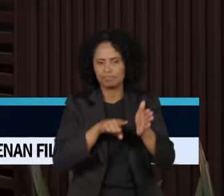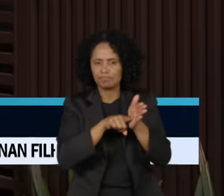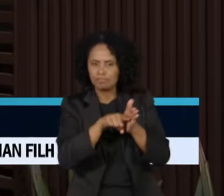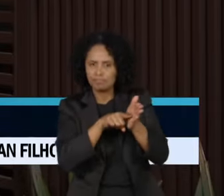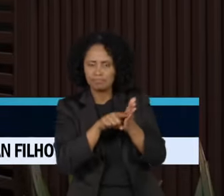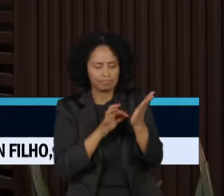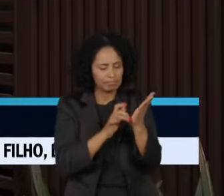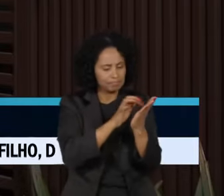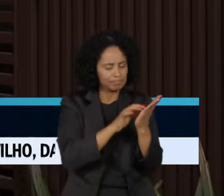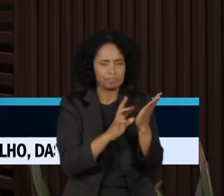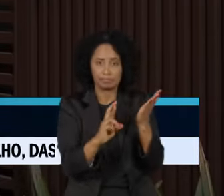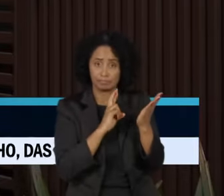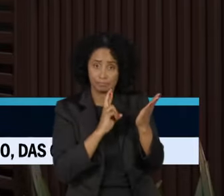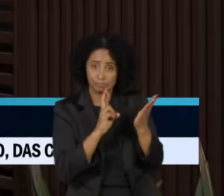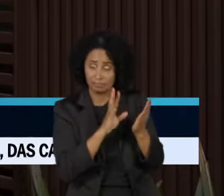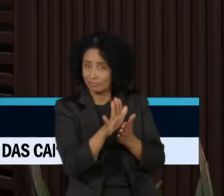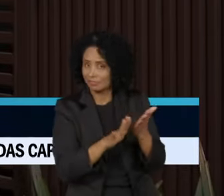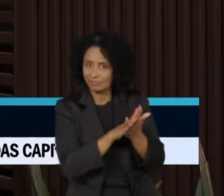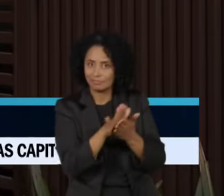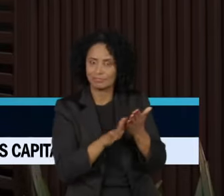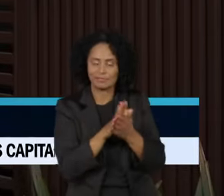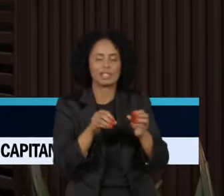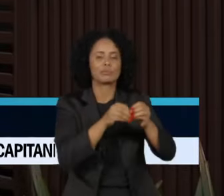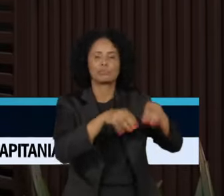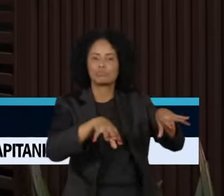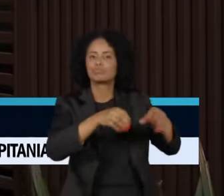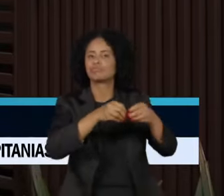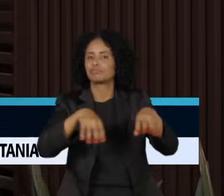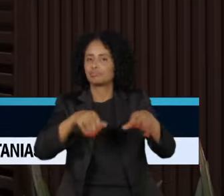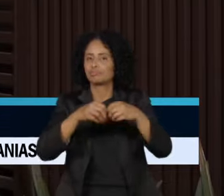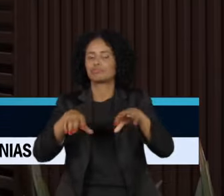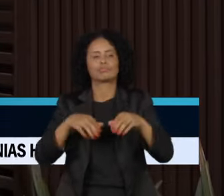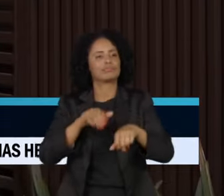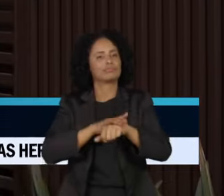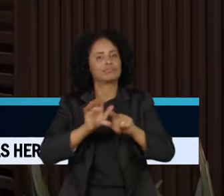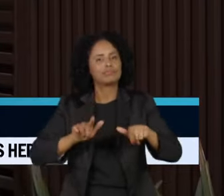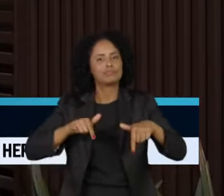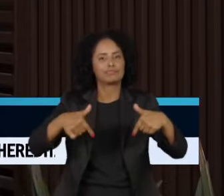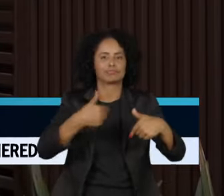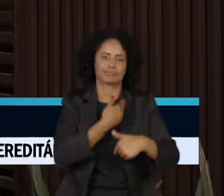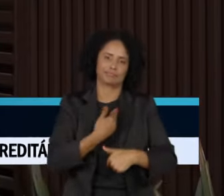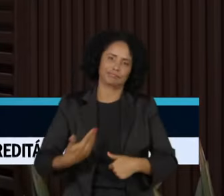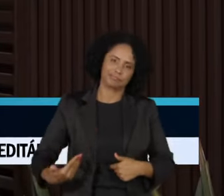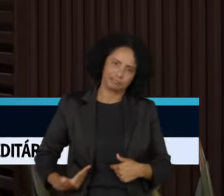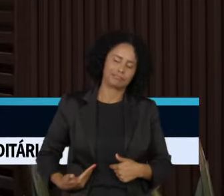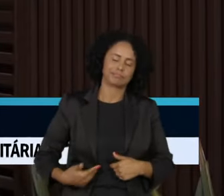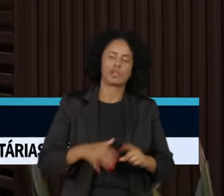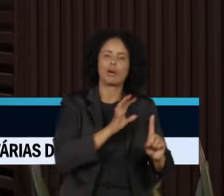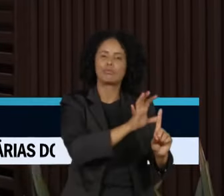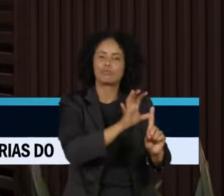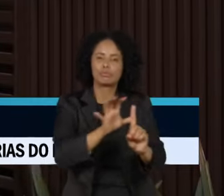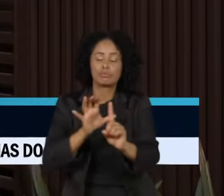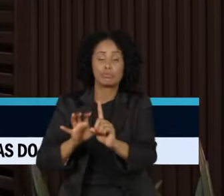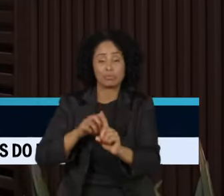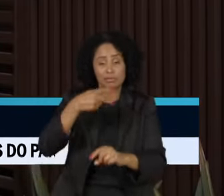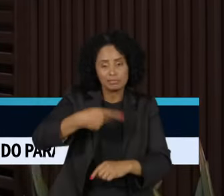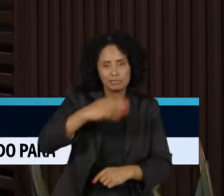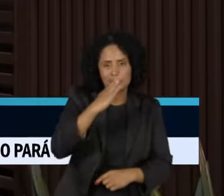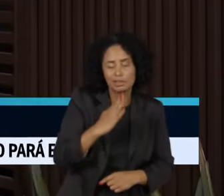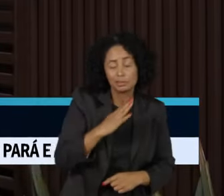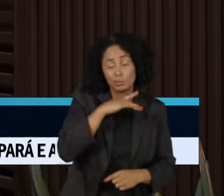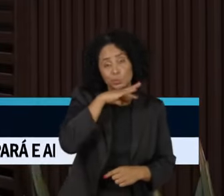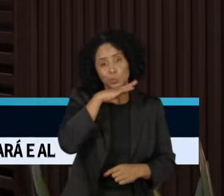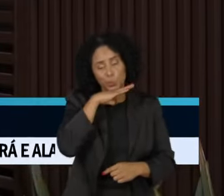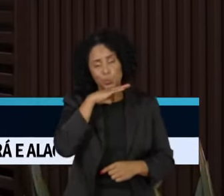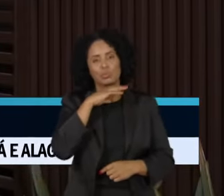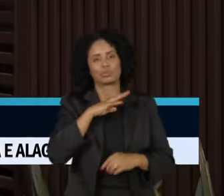de dados defasada e prejudica as orientações de políticas públicas, abalando a credibilidade do Brasil. Num